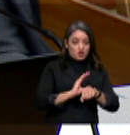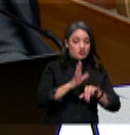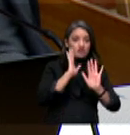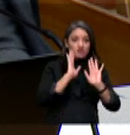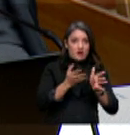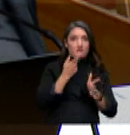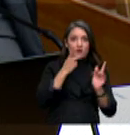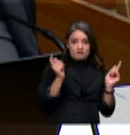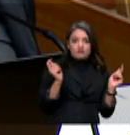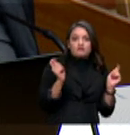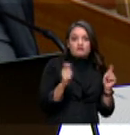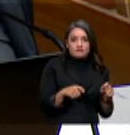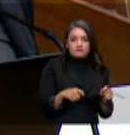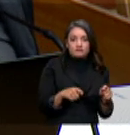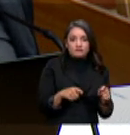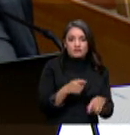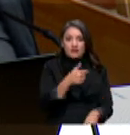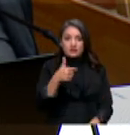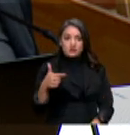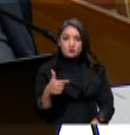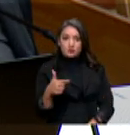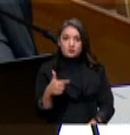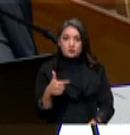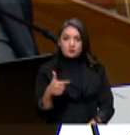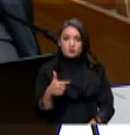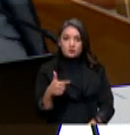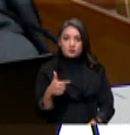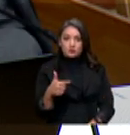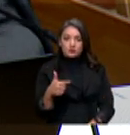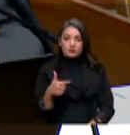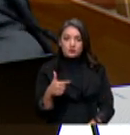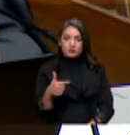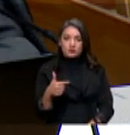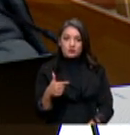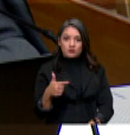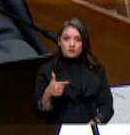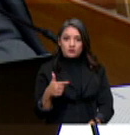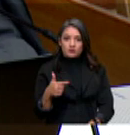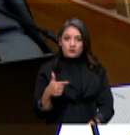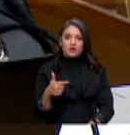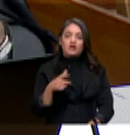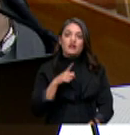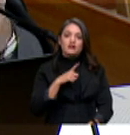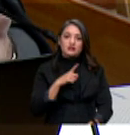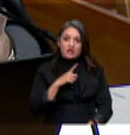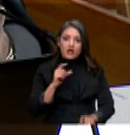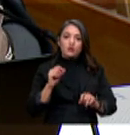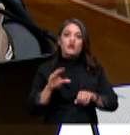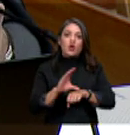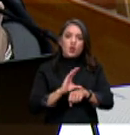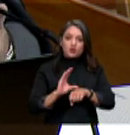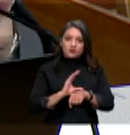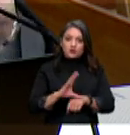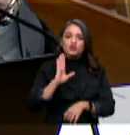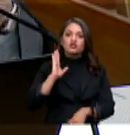indicava possível. E, segundo, após isso, levando em conta o que a Constituição já indicava como possível, o